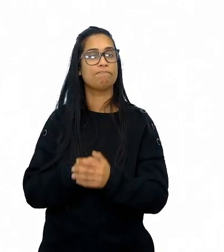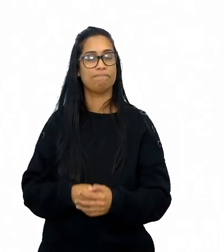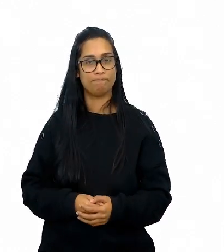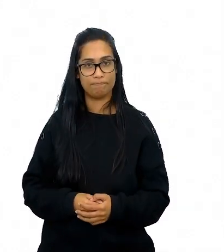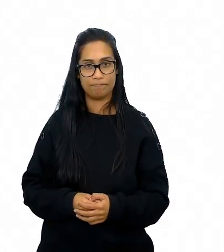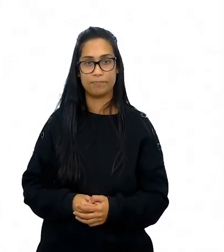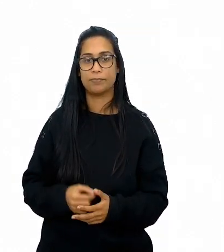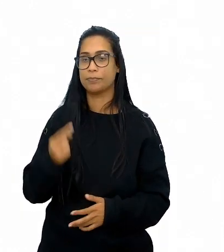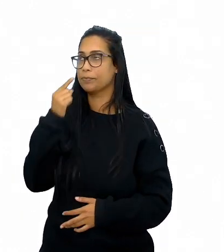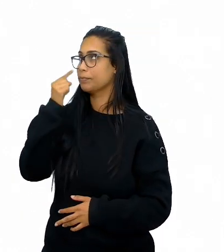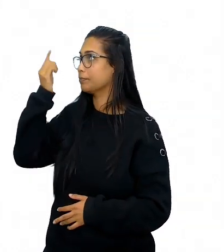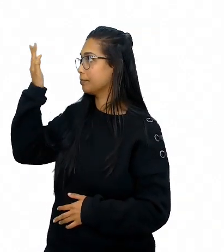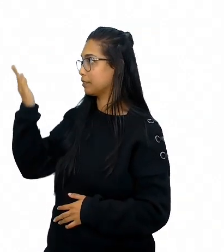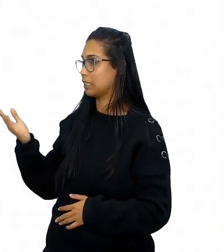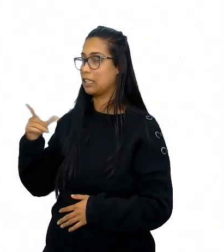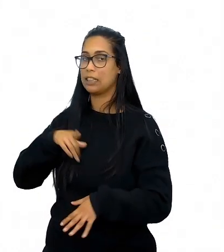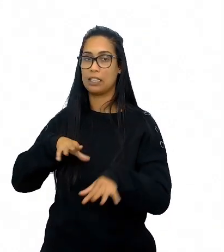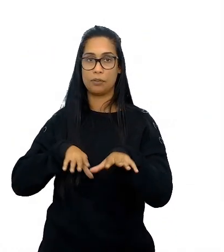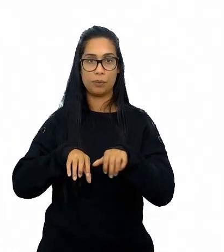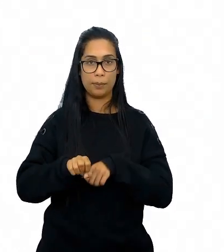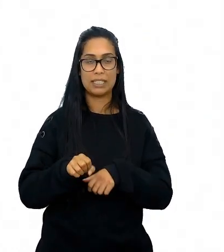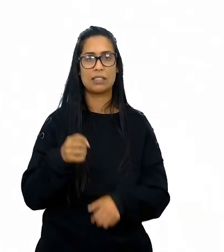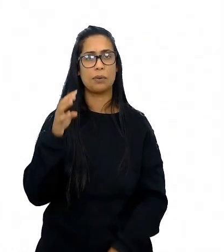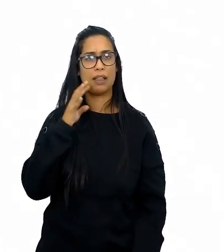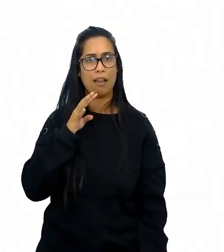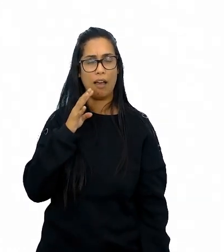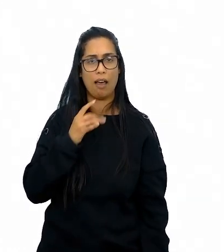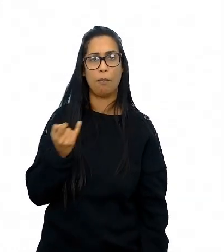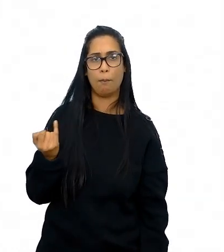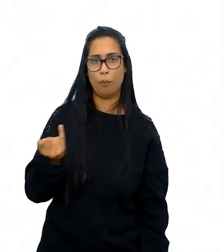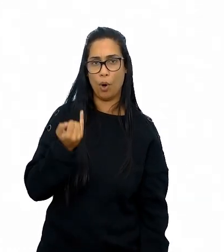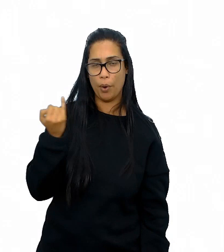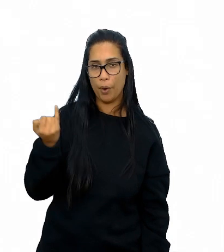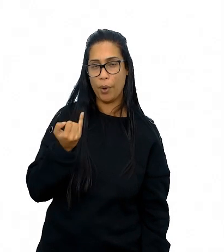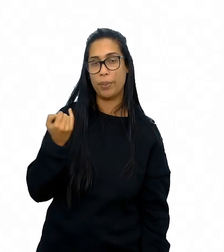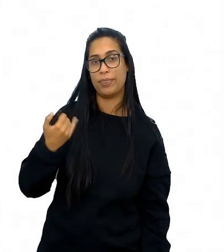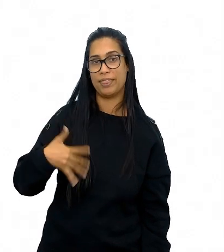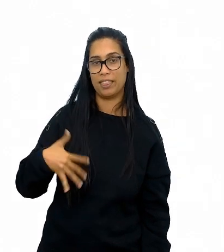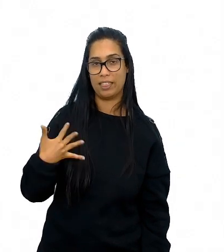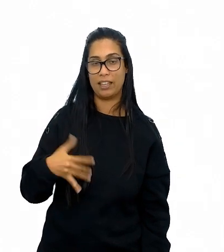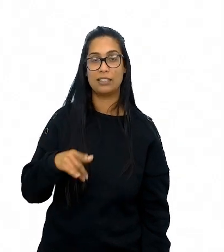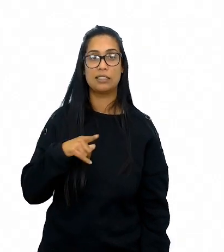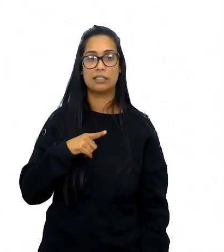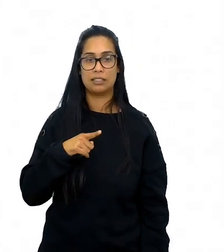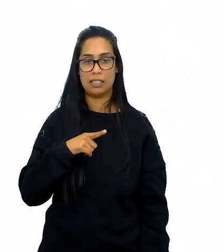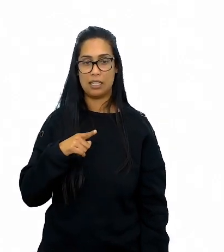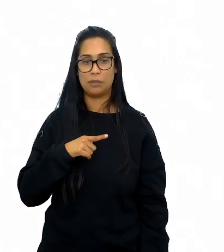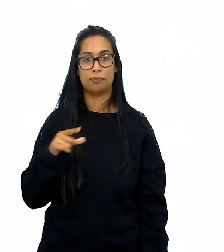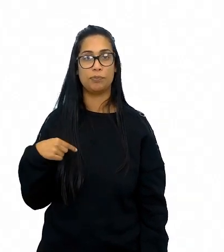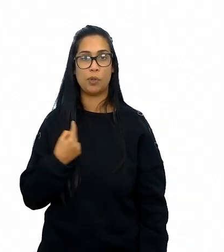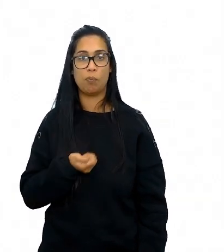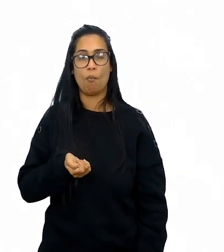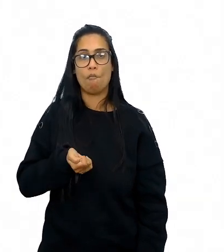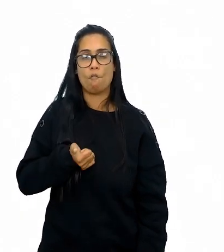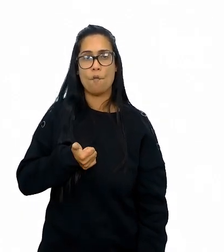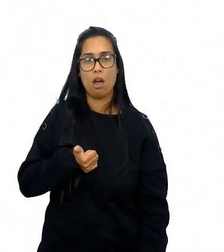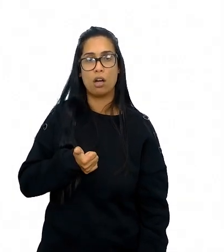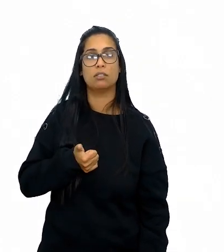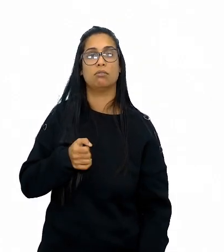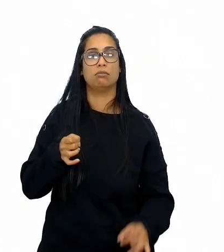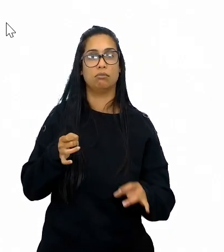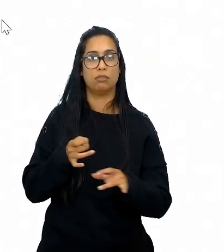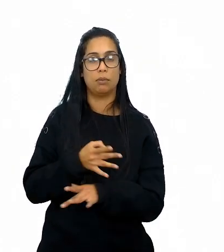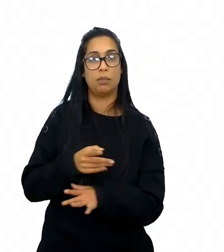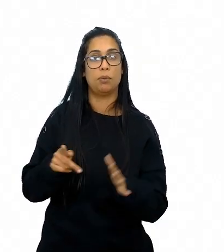hoje, né? Hoje temos uma formação muito legal, muito interessante. A gente está aí, né, finalizando praticamente as formações